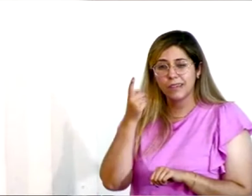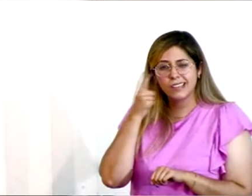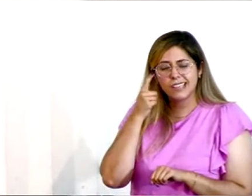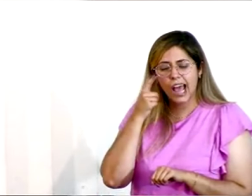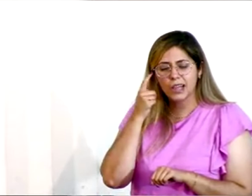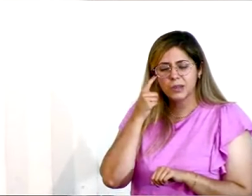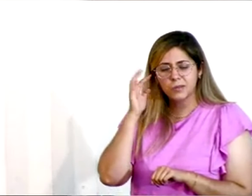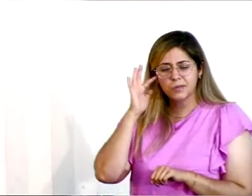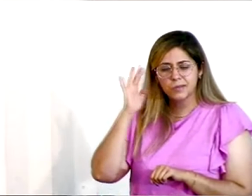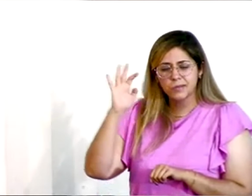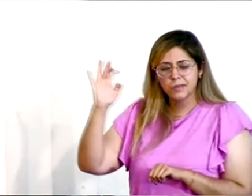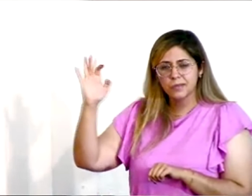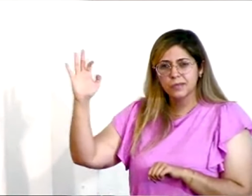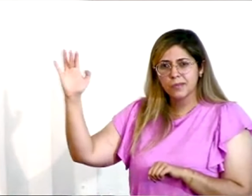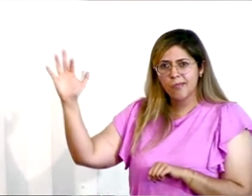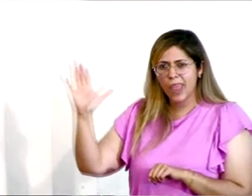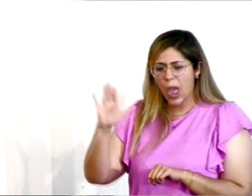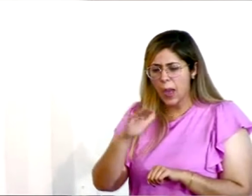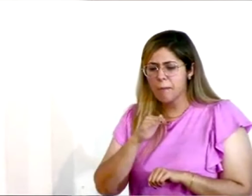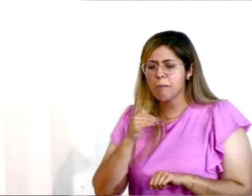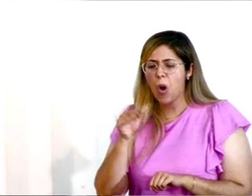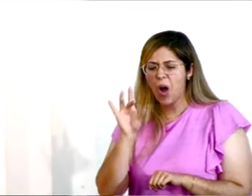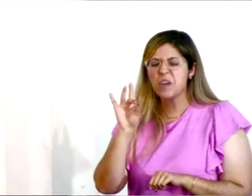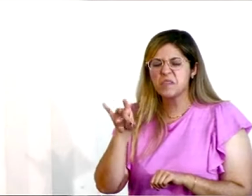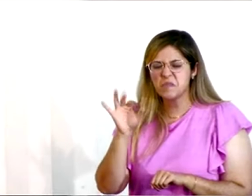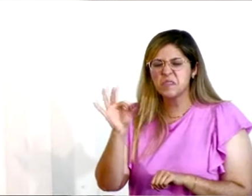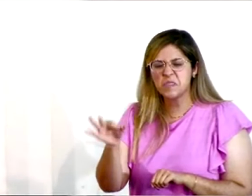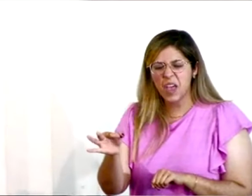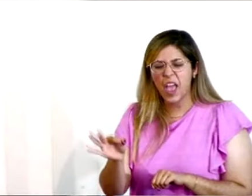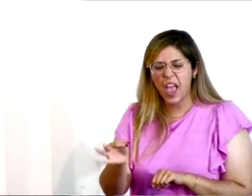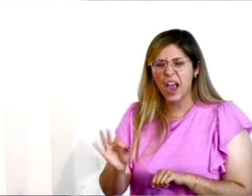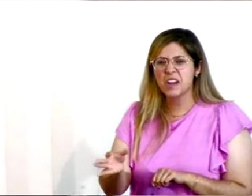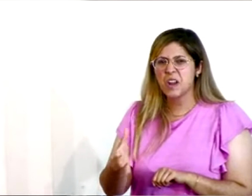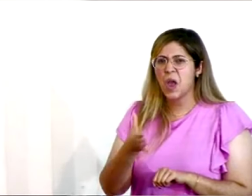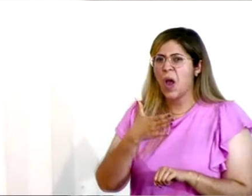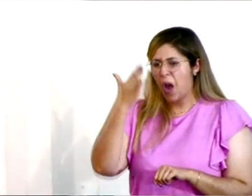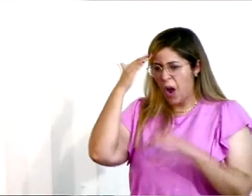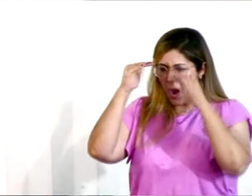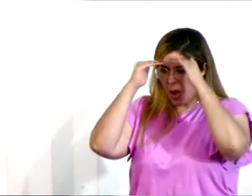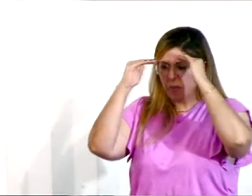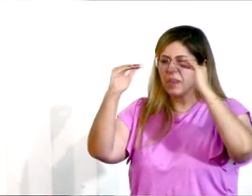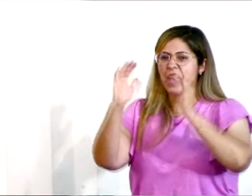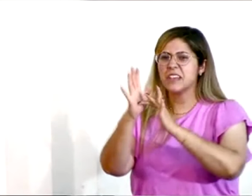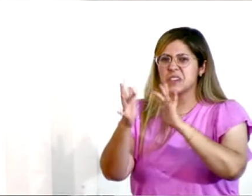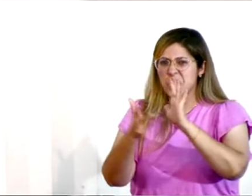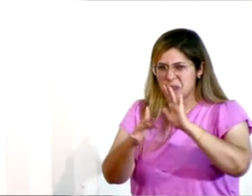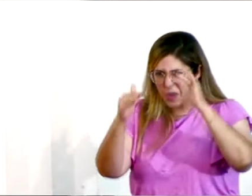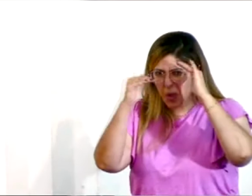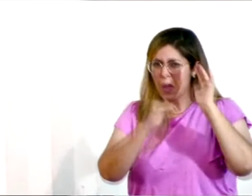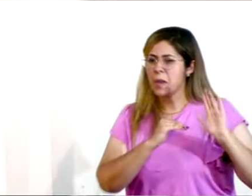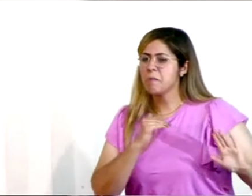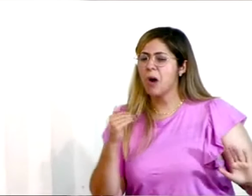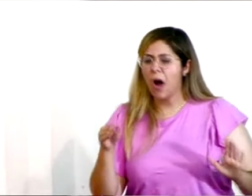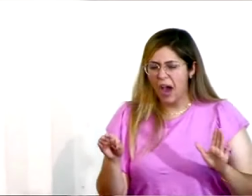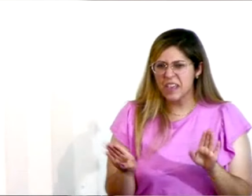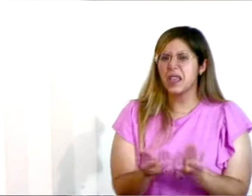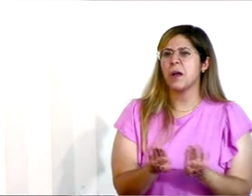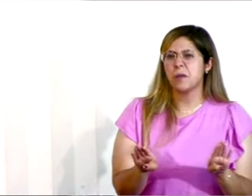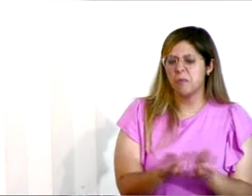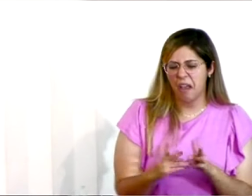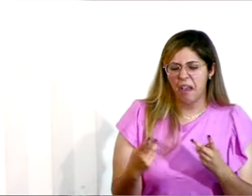É isso que acontece com alguém como você, Estevão. Siga o seu mestre, aquele que também disse que o reino não era